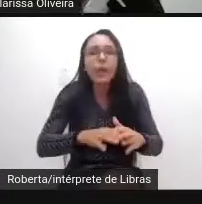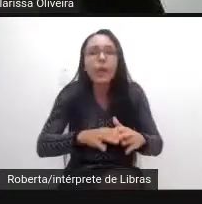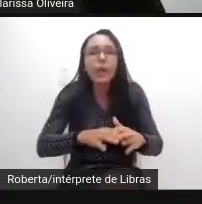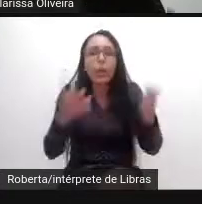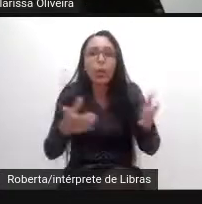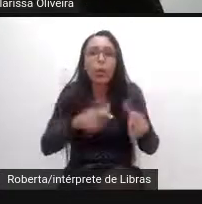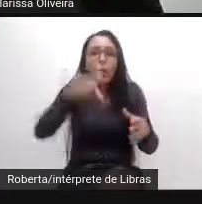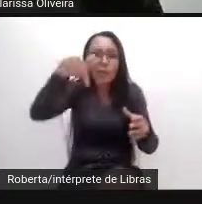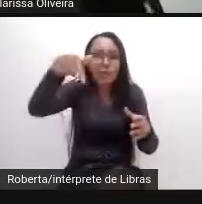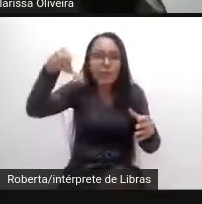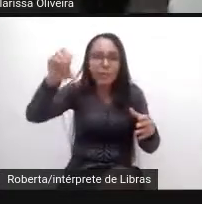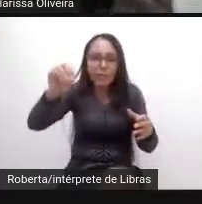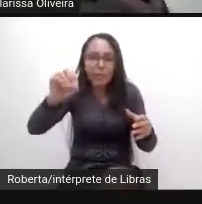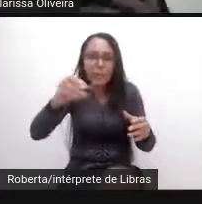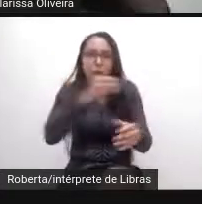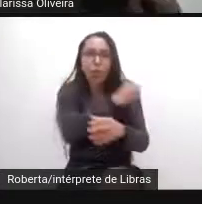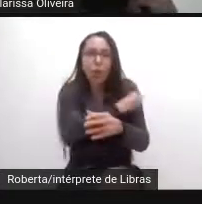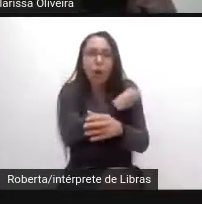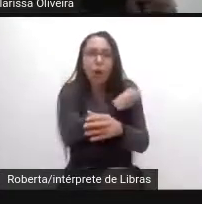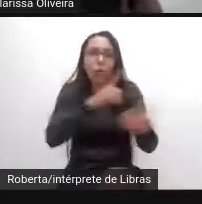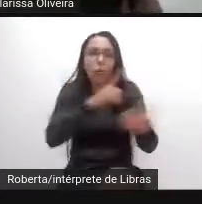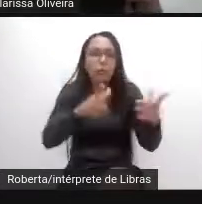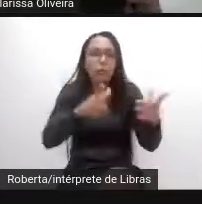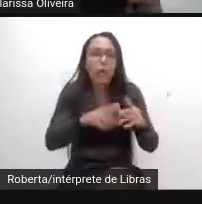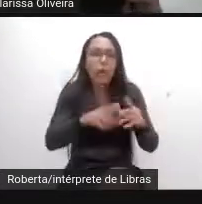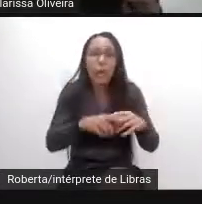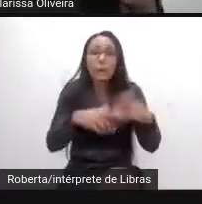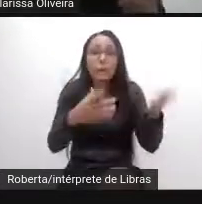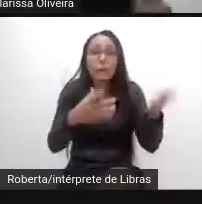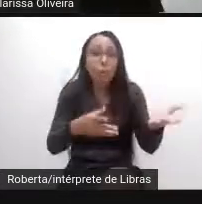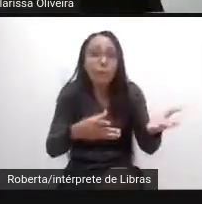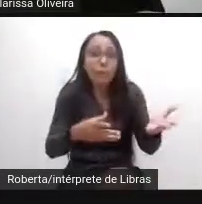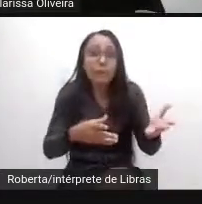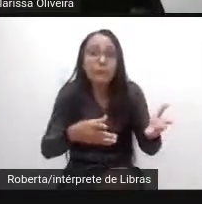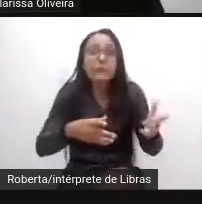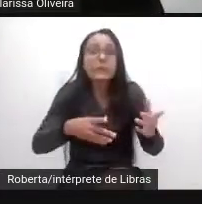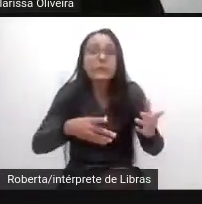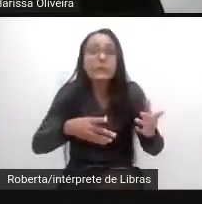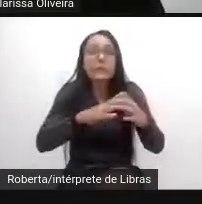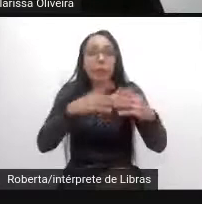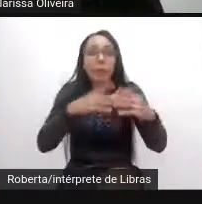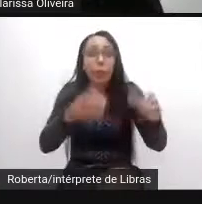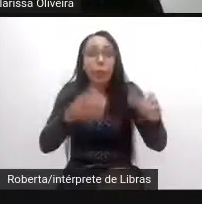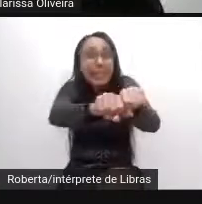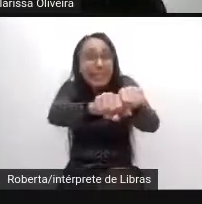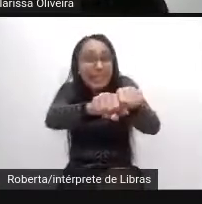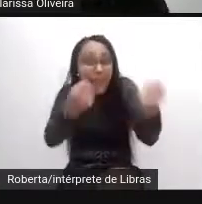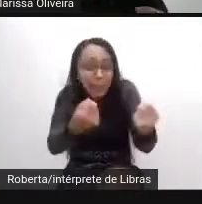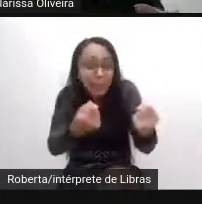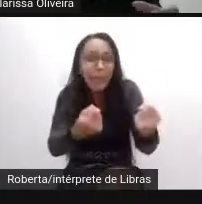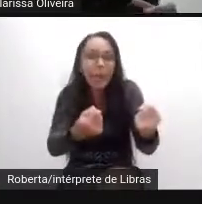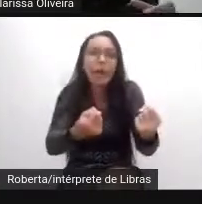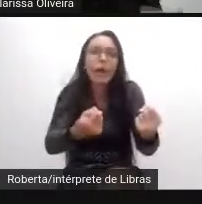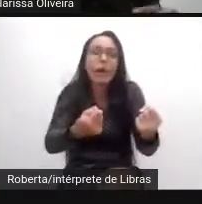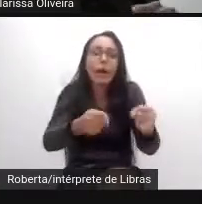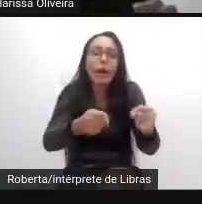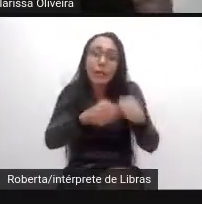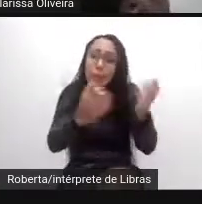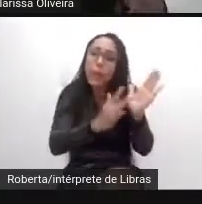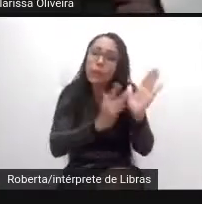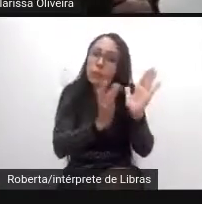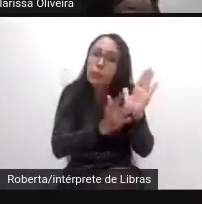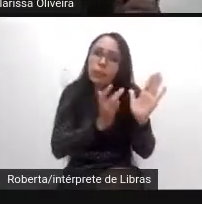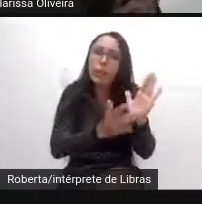meu celular, eu posso danificar a máquina. Existem pessoas lá no hospital mesmo que tiveram o